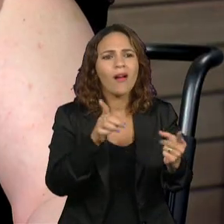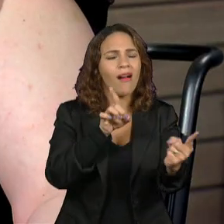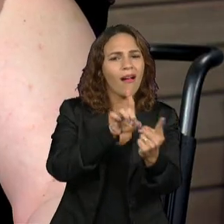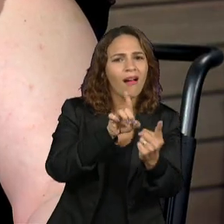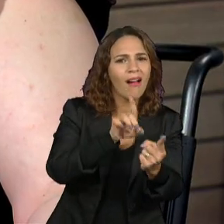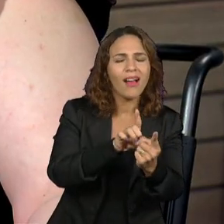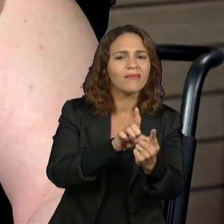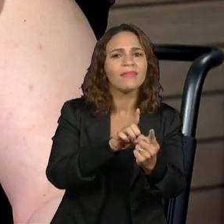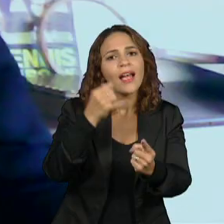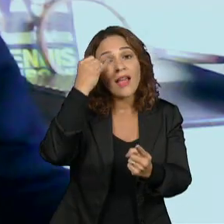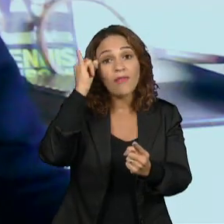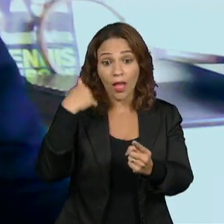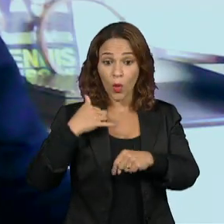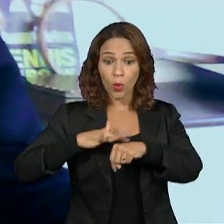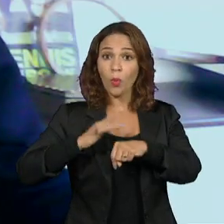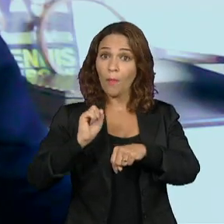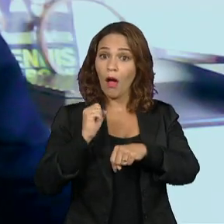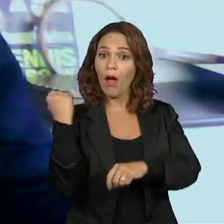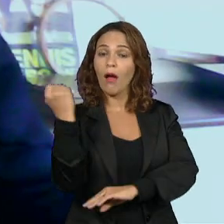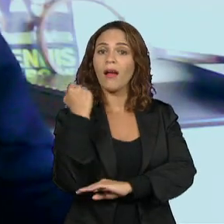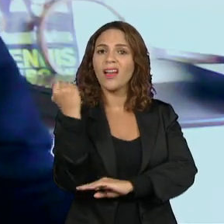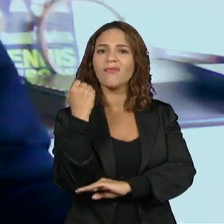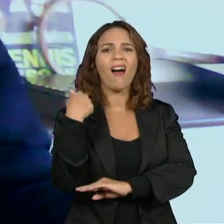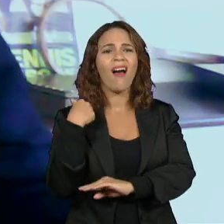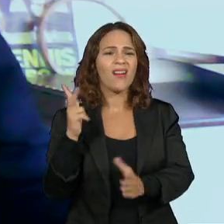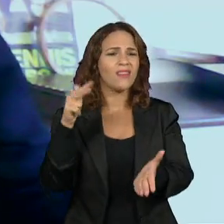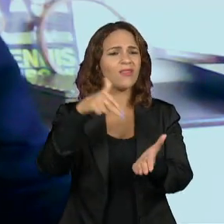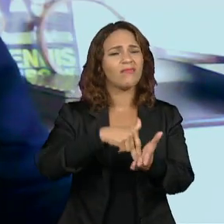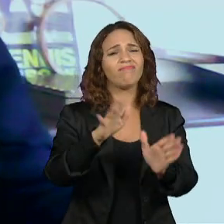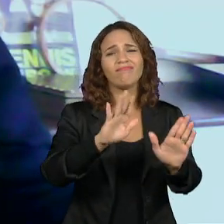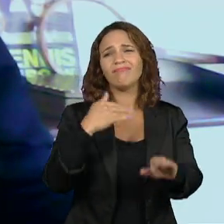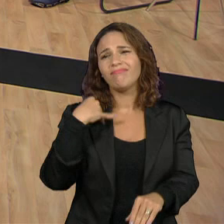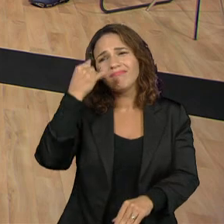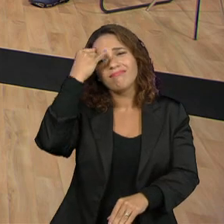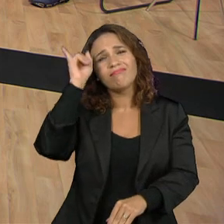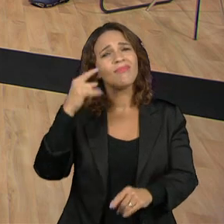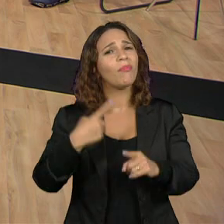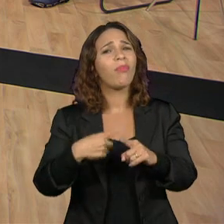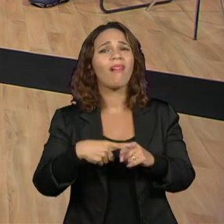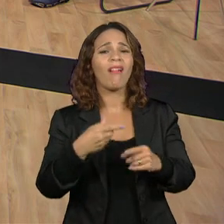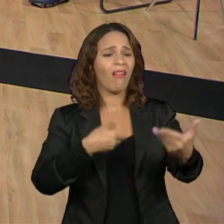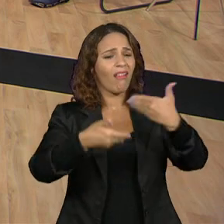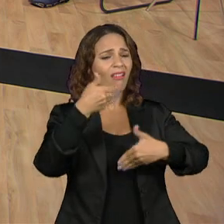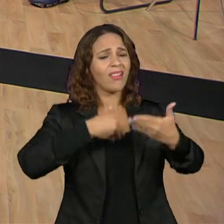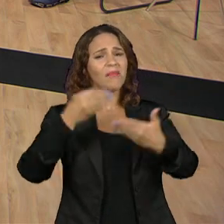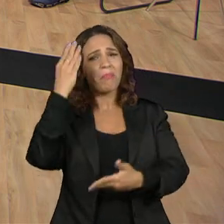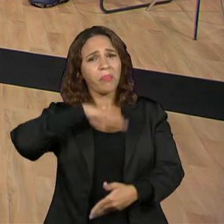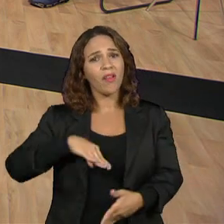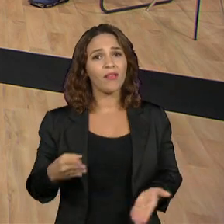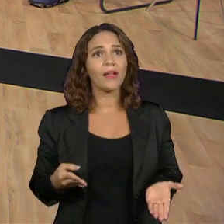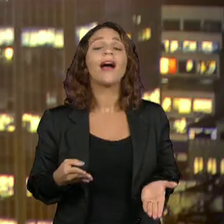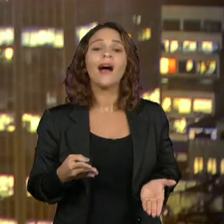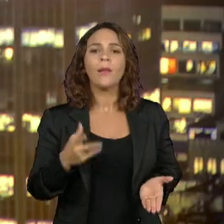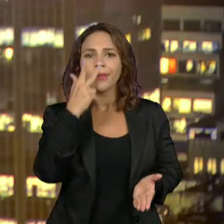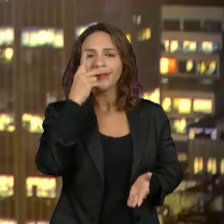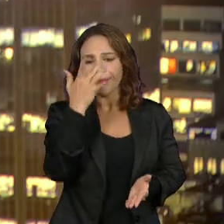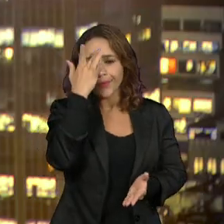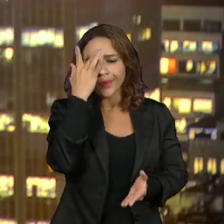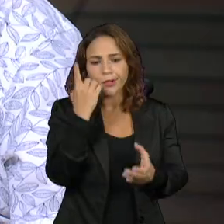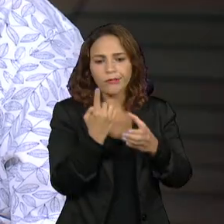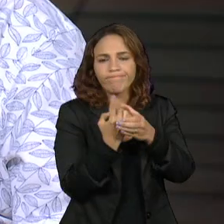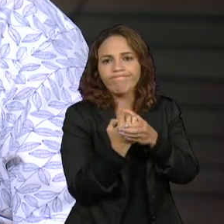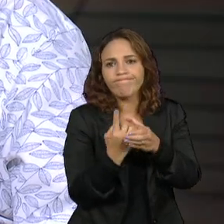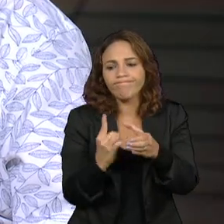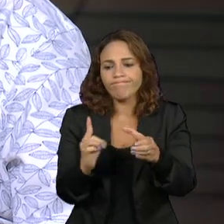tratar uma doença que pode ser grave, como é o caso da obesidade. Exatamente, então ela afasta, né? Afasta essa